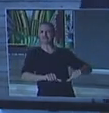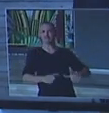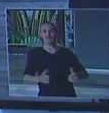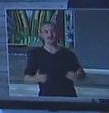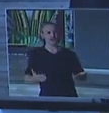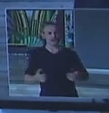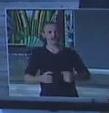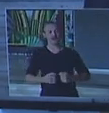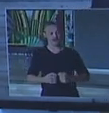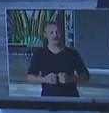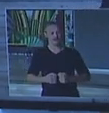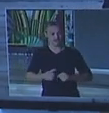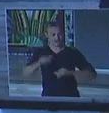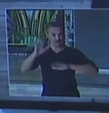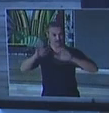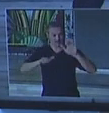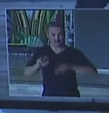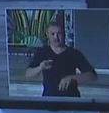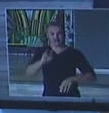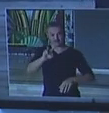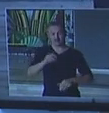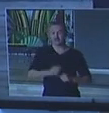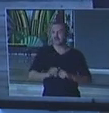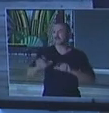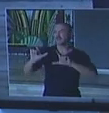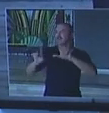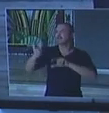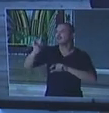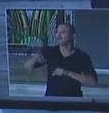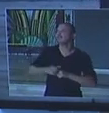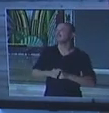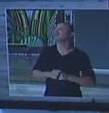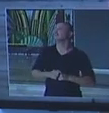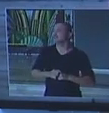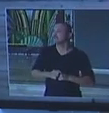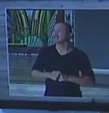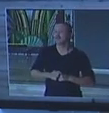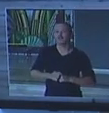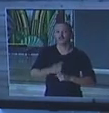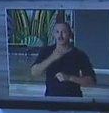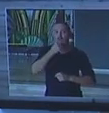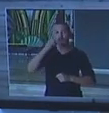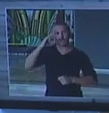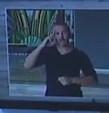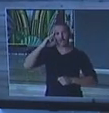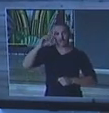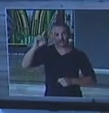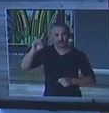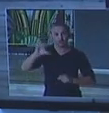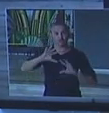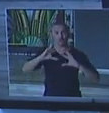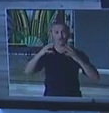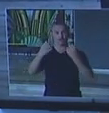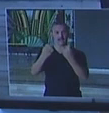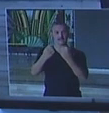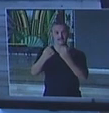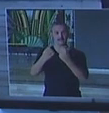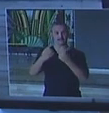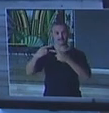discurso mais duro. A gente sabe que existe todo um embate entre o governo do Estado de São Paulo e o governo federal. O Doria hoje